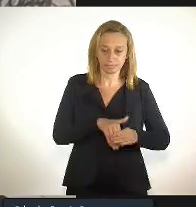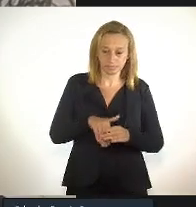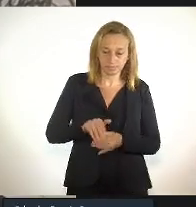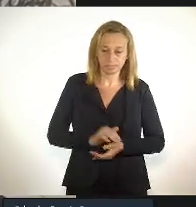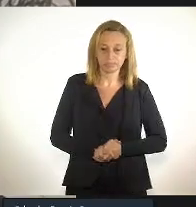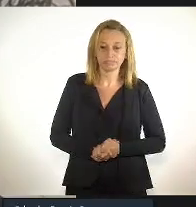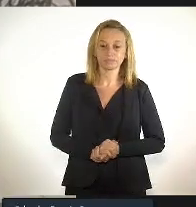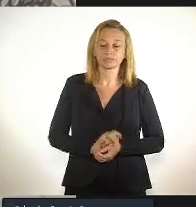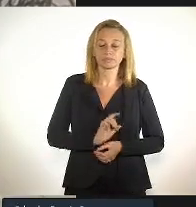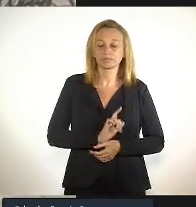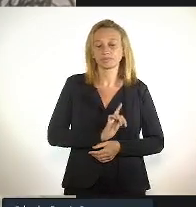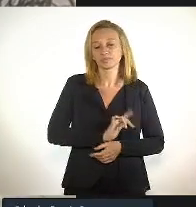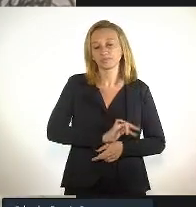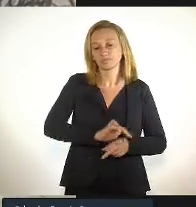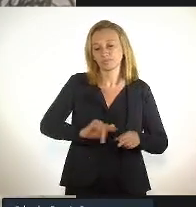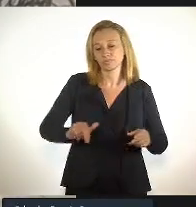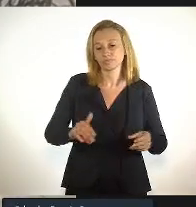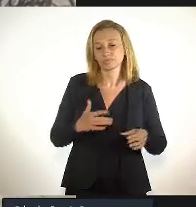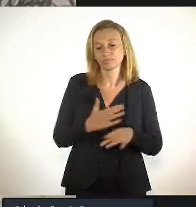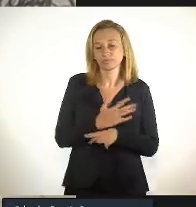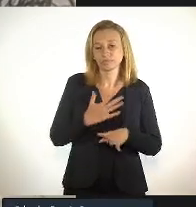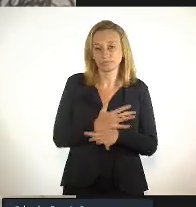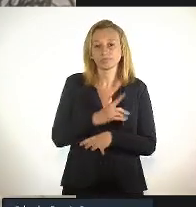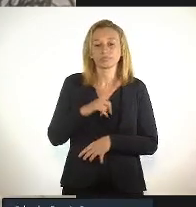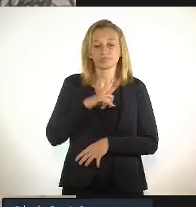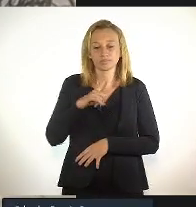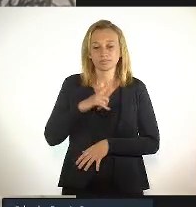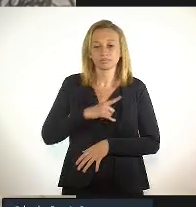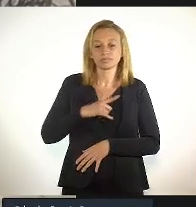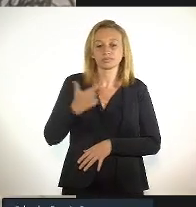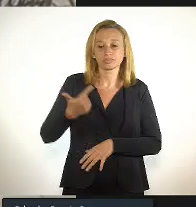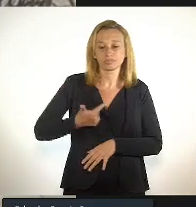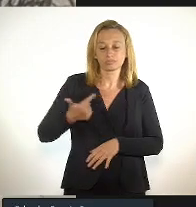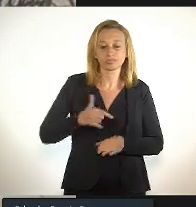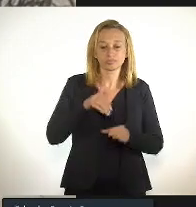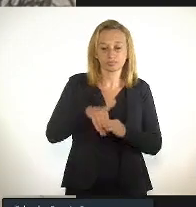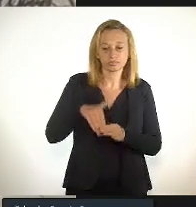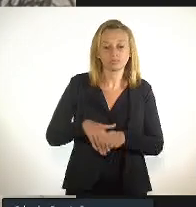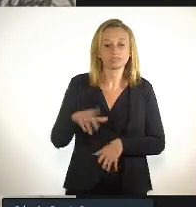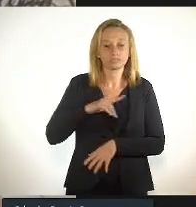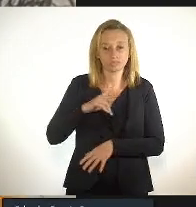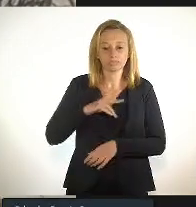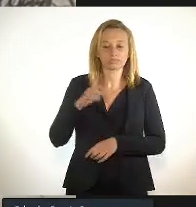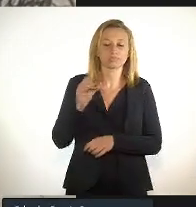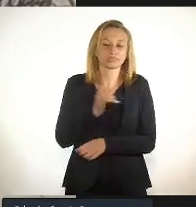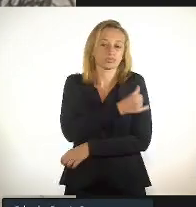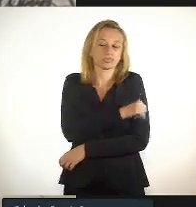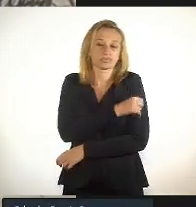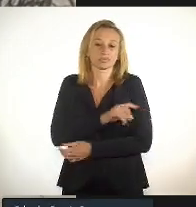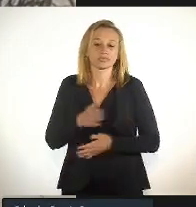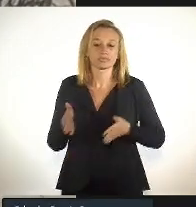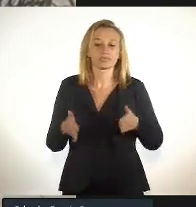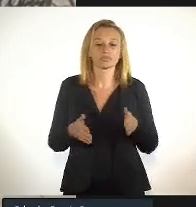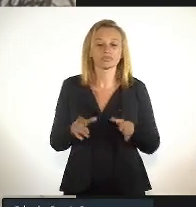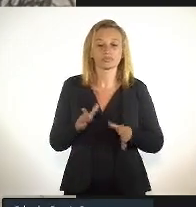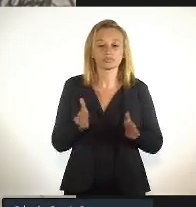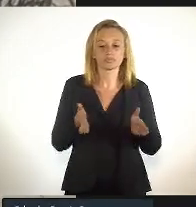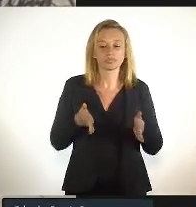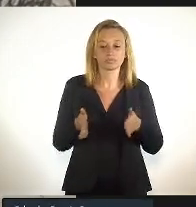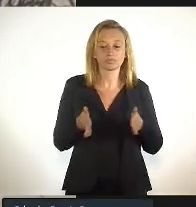muitas cidades terão o segundo turno, como o próprio Rio de Janeiro, mas passado esse momento de